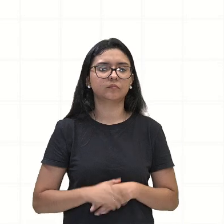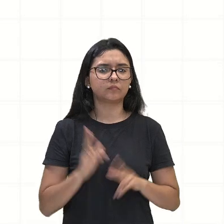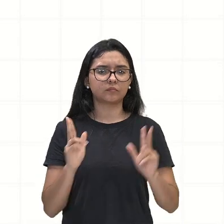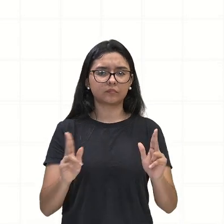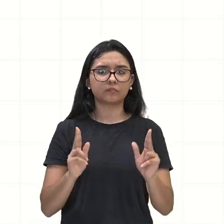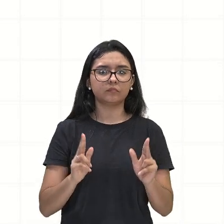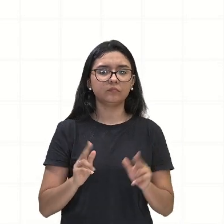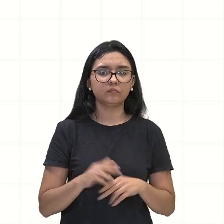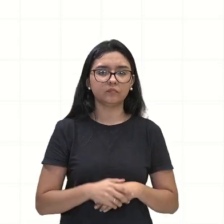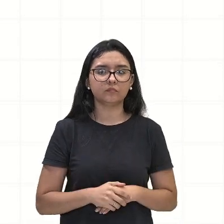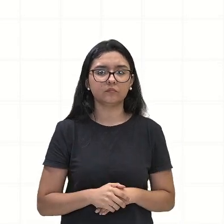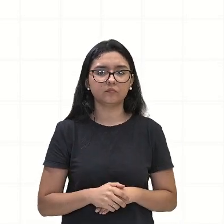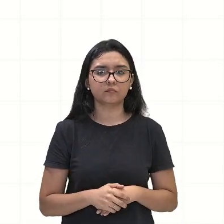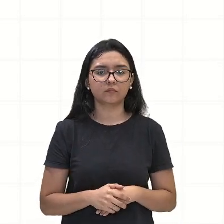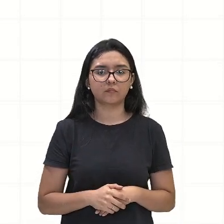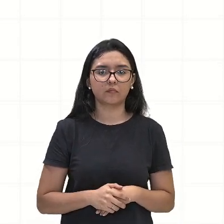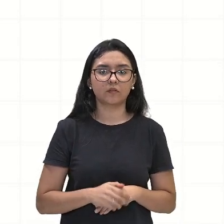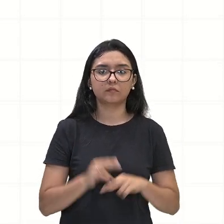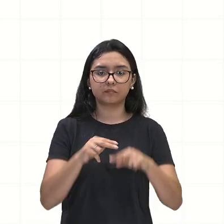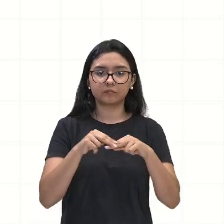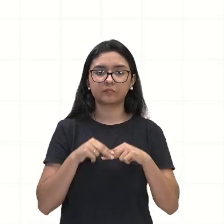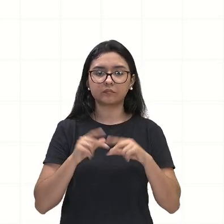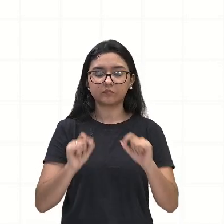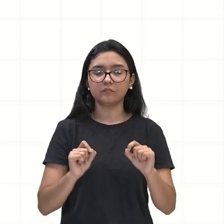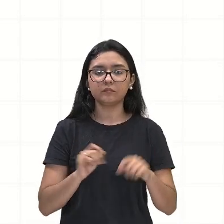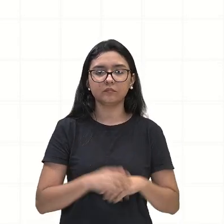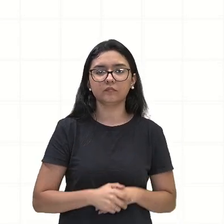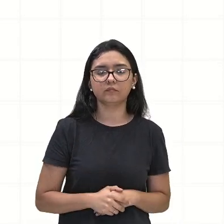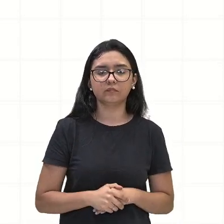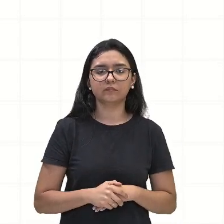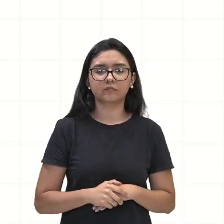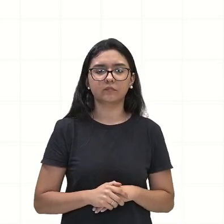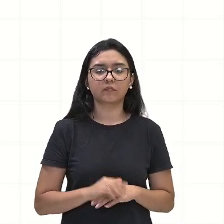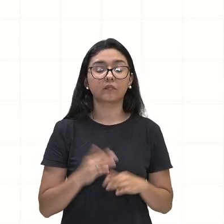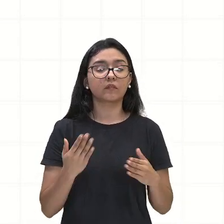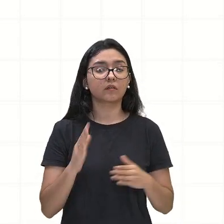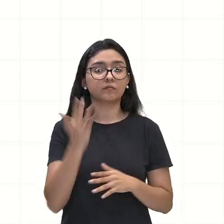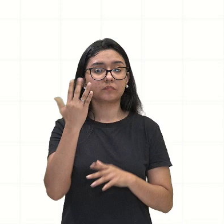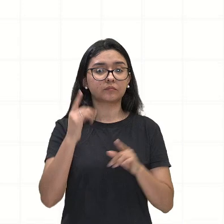outros dois não são. Então, por isso que eu não posso garantir que